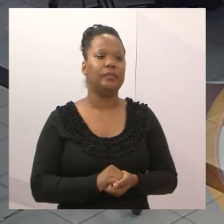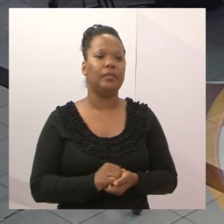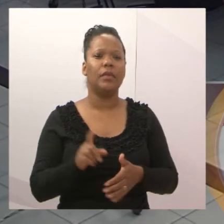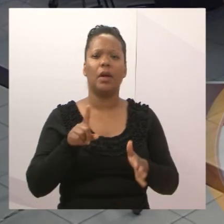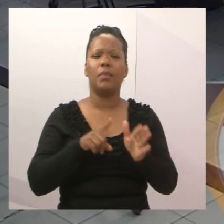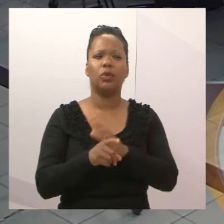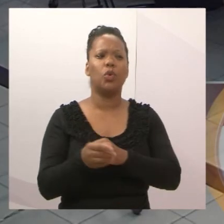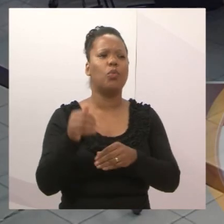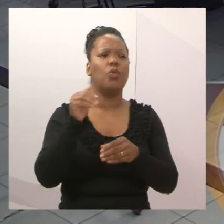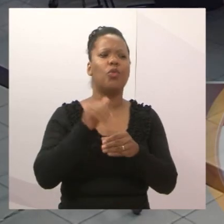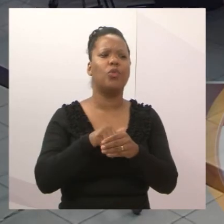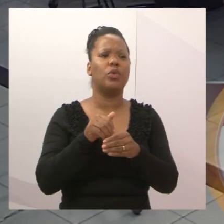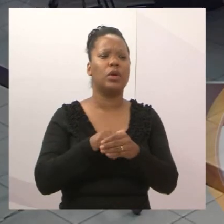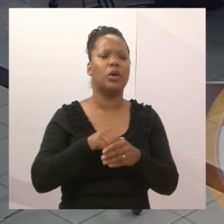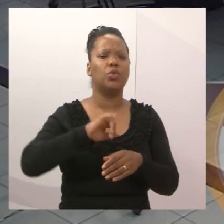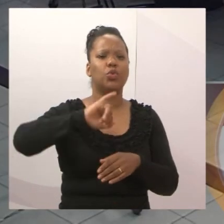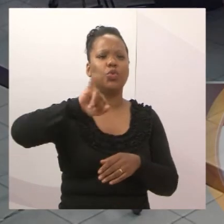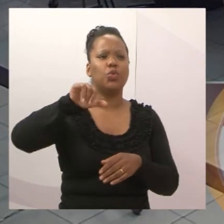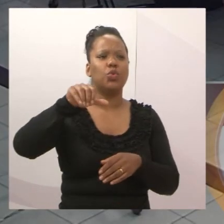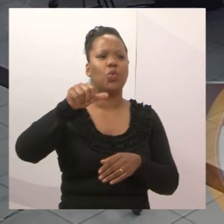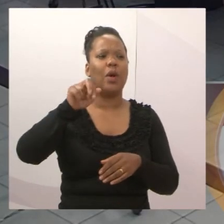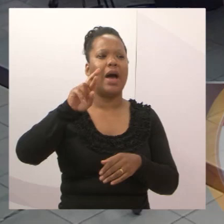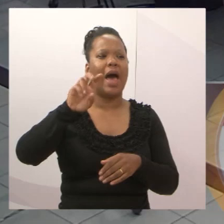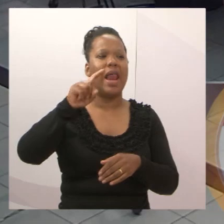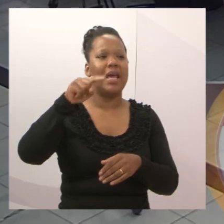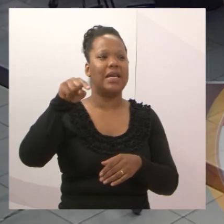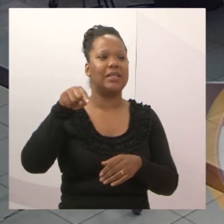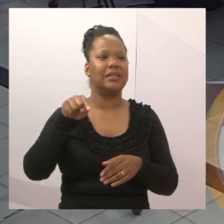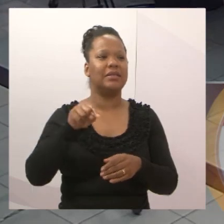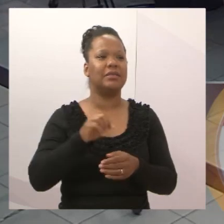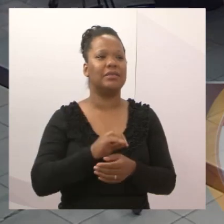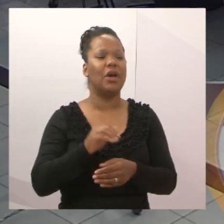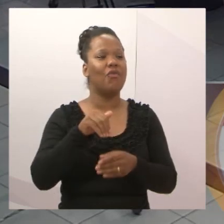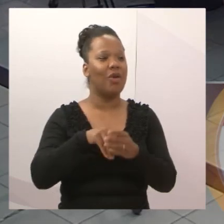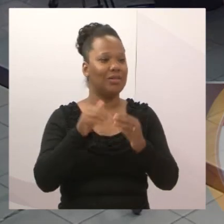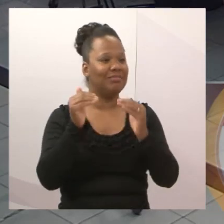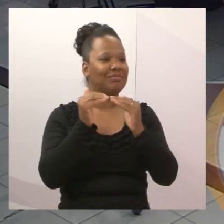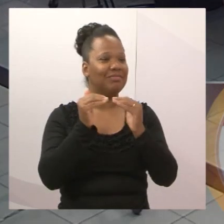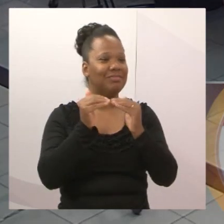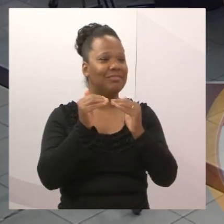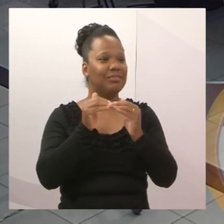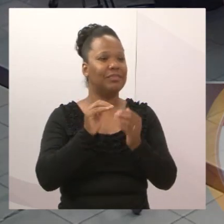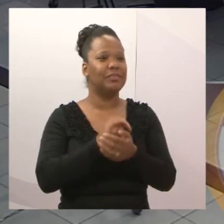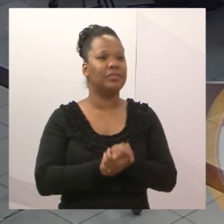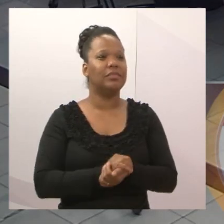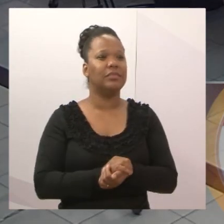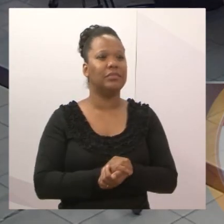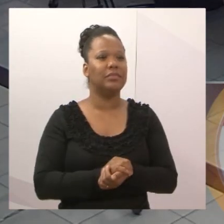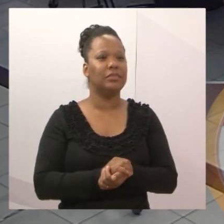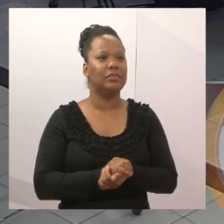Como vota o vereador Juarez Araújo? Eu voto favorável.